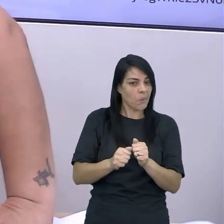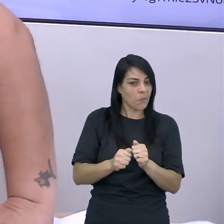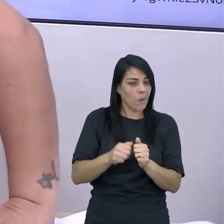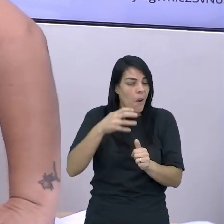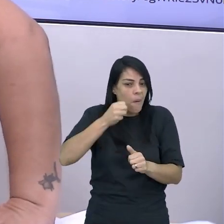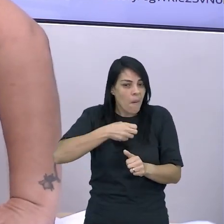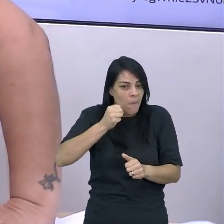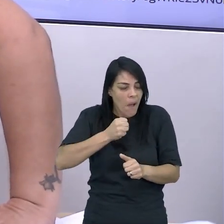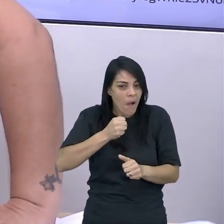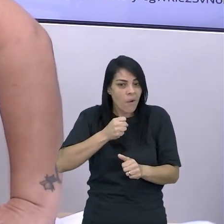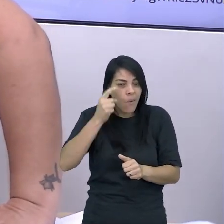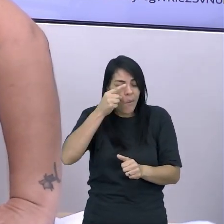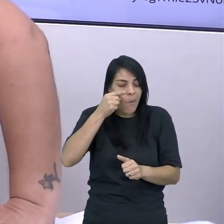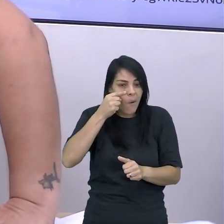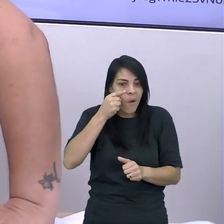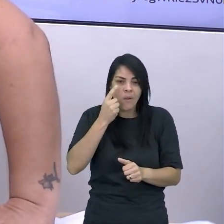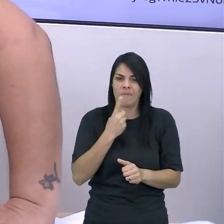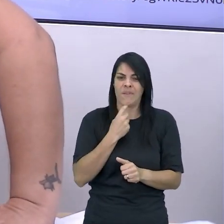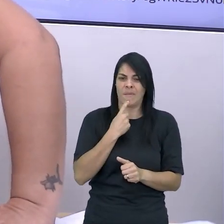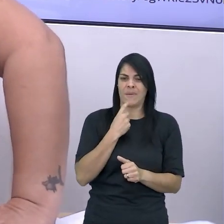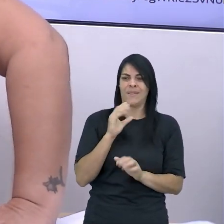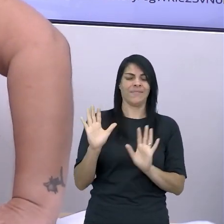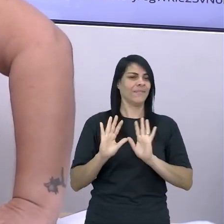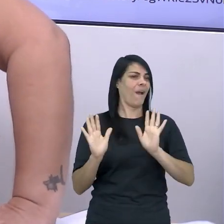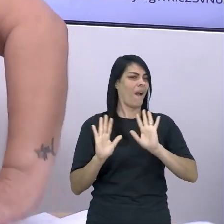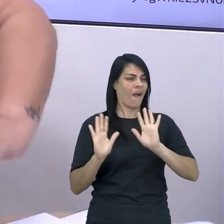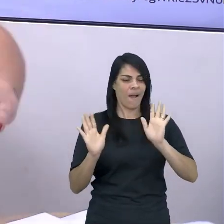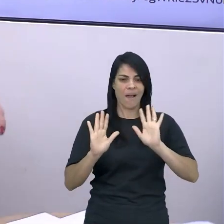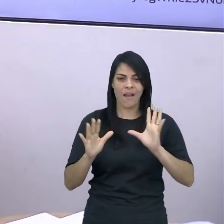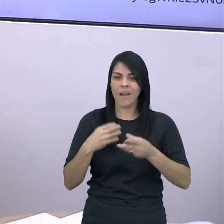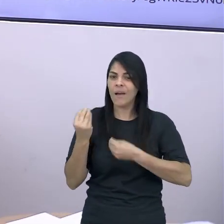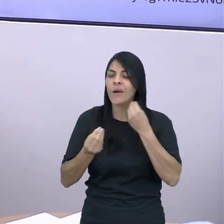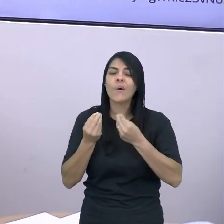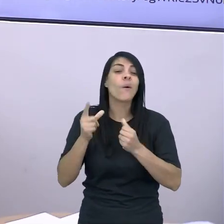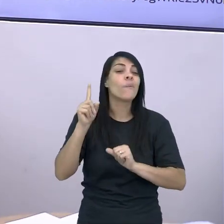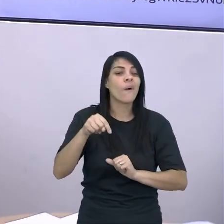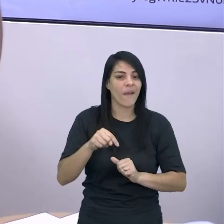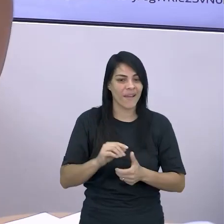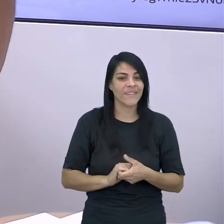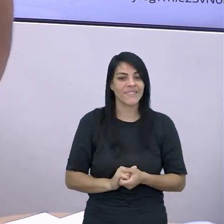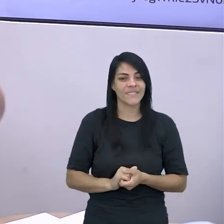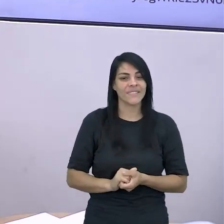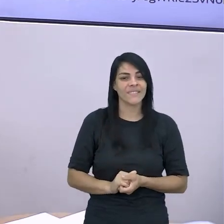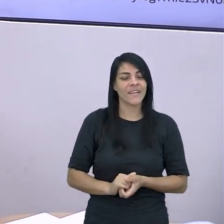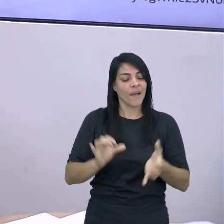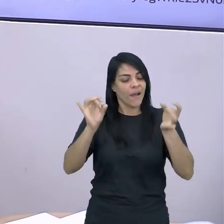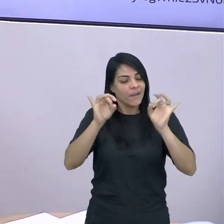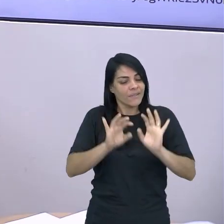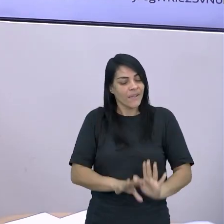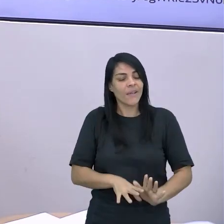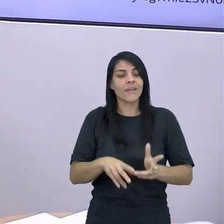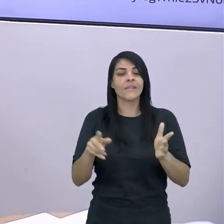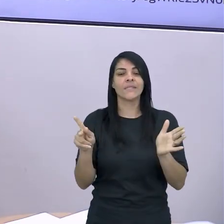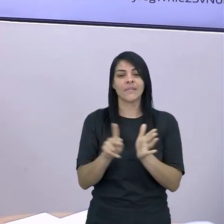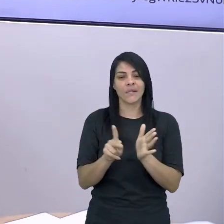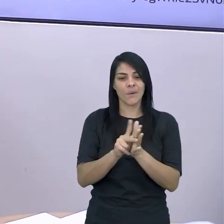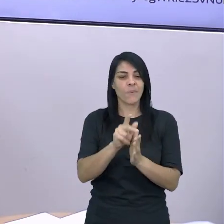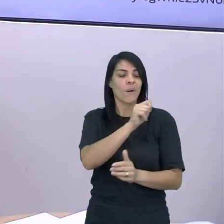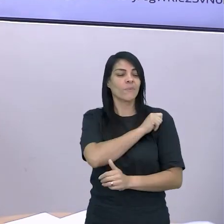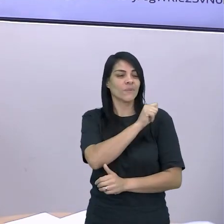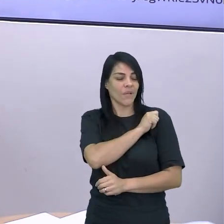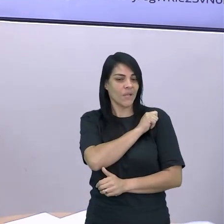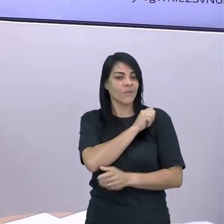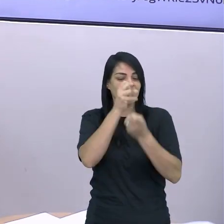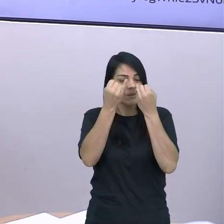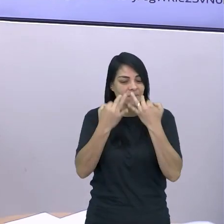olhos são red? Aí eles vão falar, não. E como eles são? Então, deixa eles compartilharem aí. Se eles